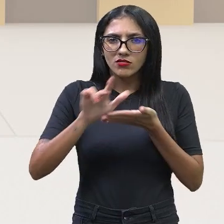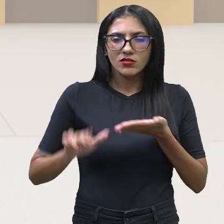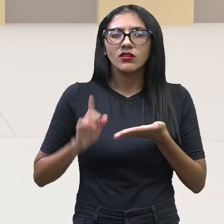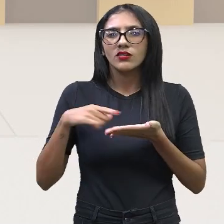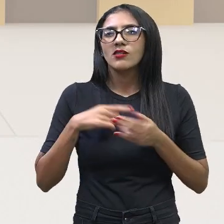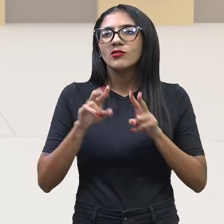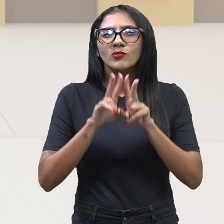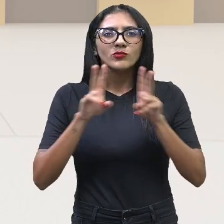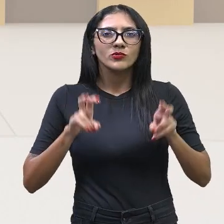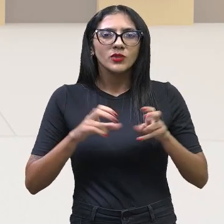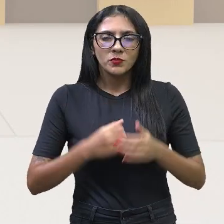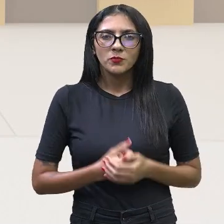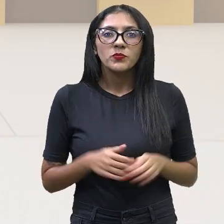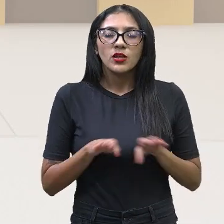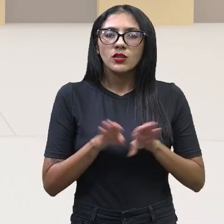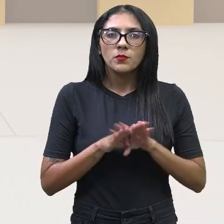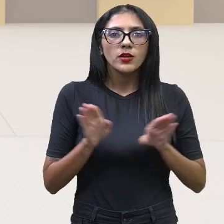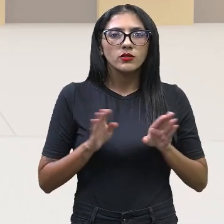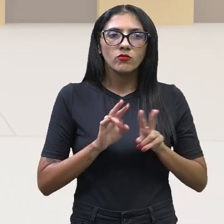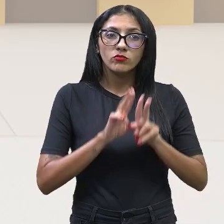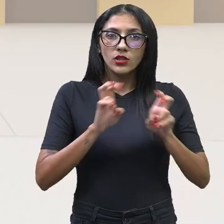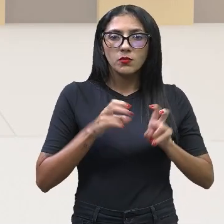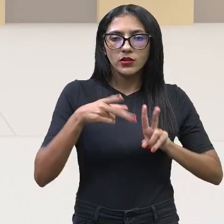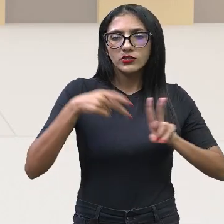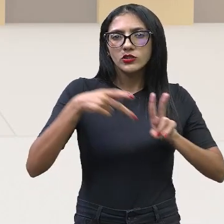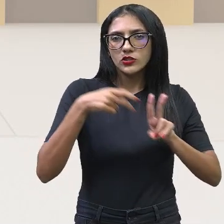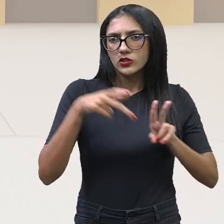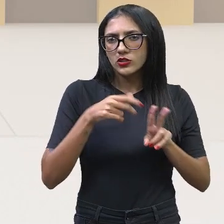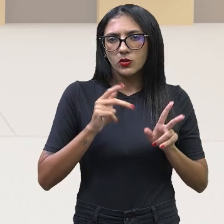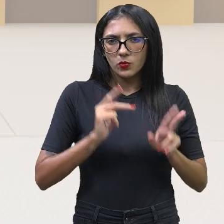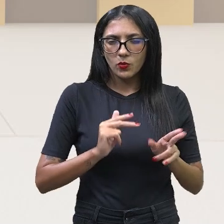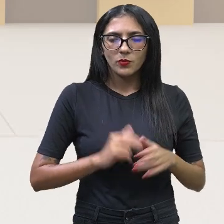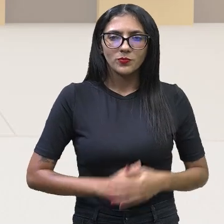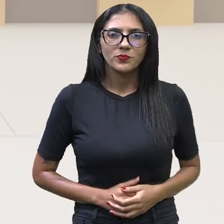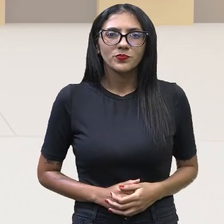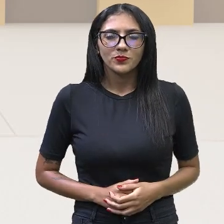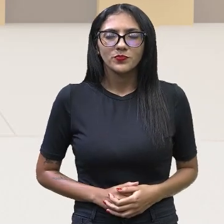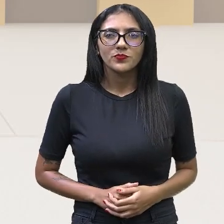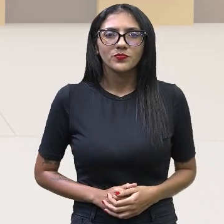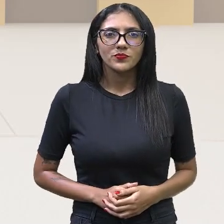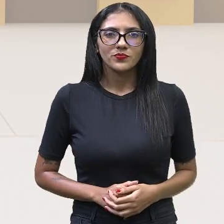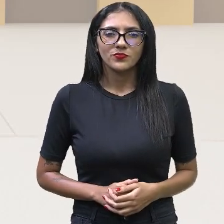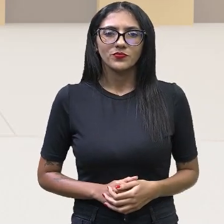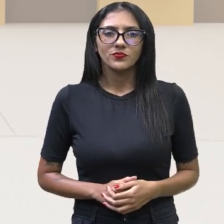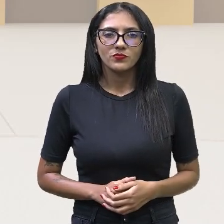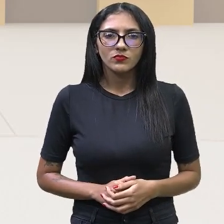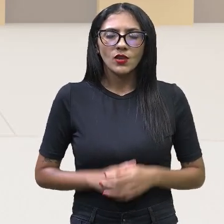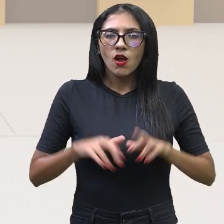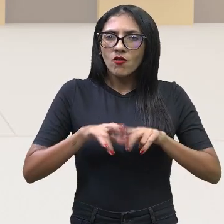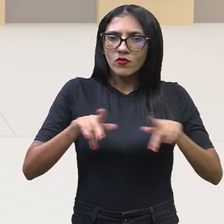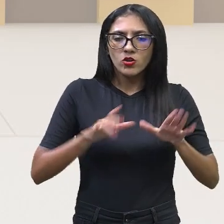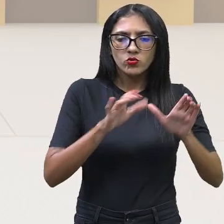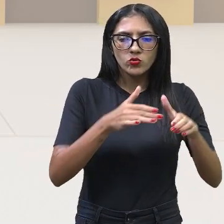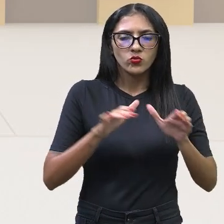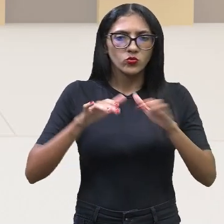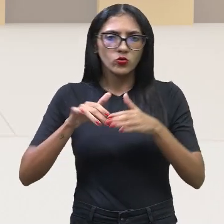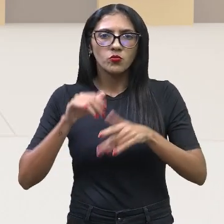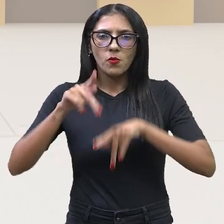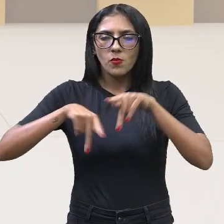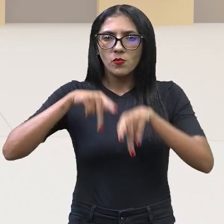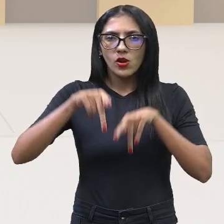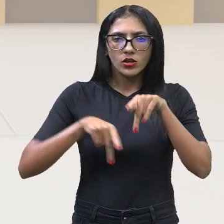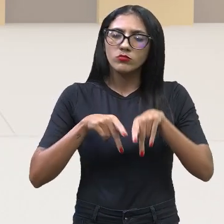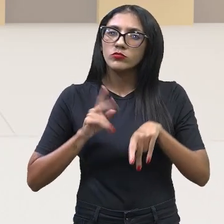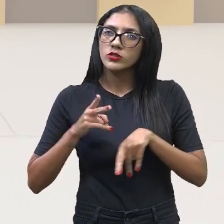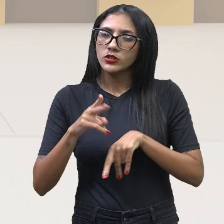essa temática, e a questão indígena da mesma forma, ok? Pois, para diferentes grupos de pessoas, nós sempre temos